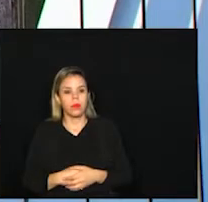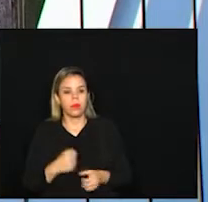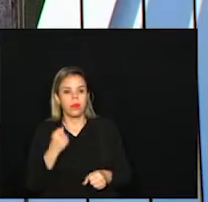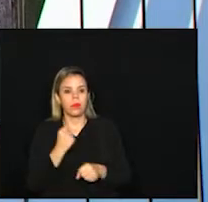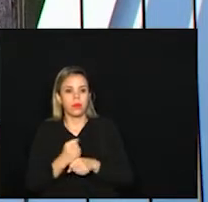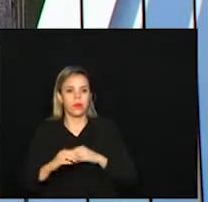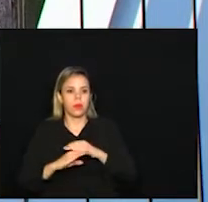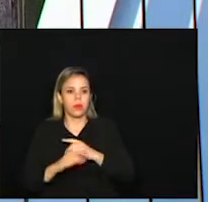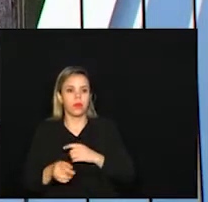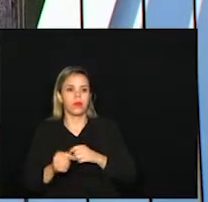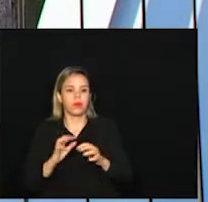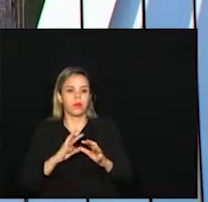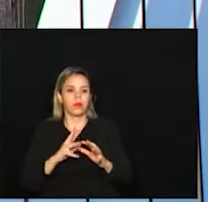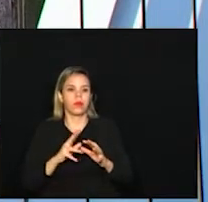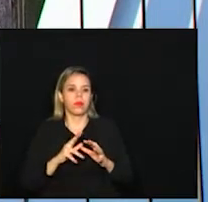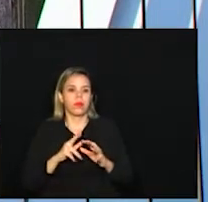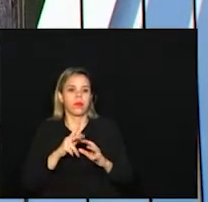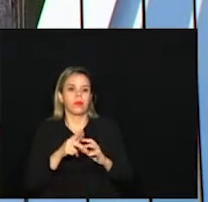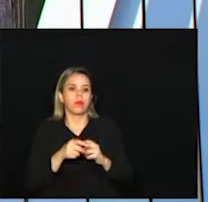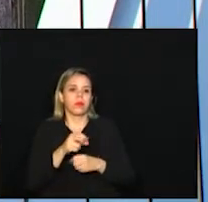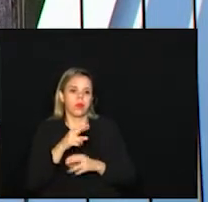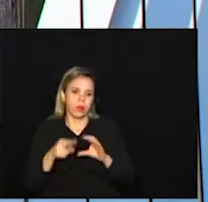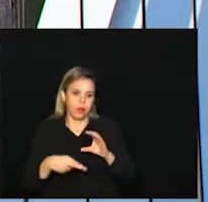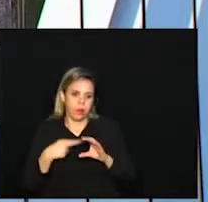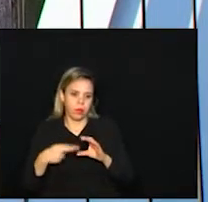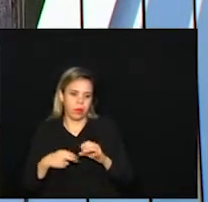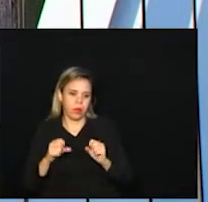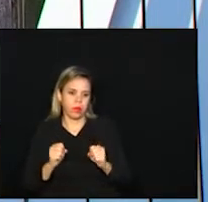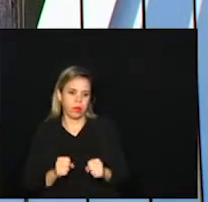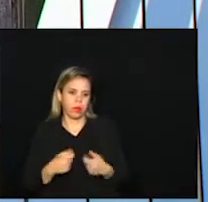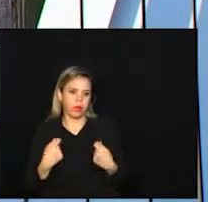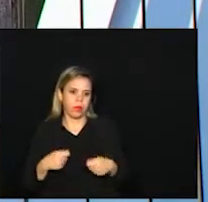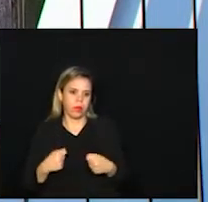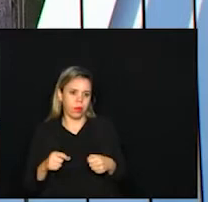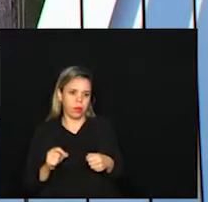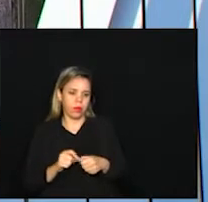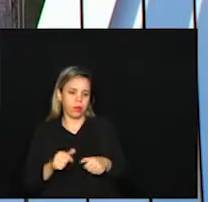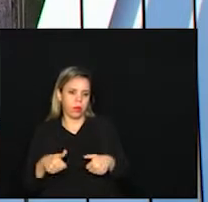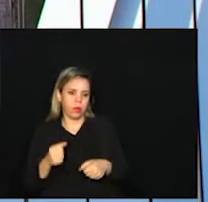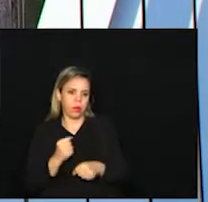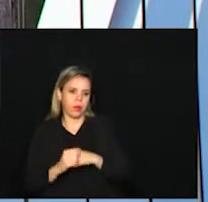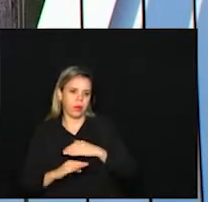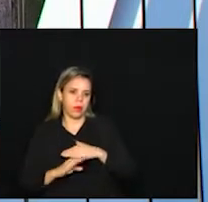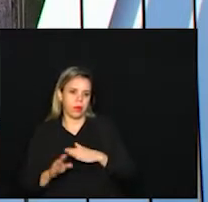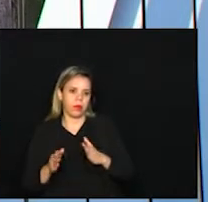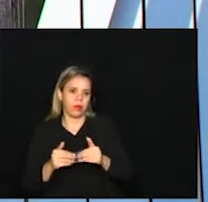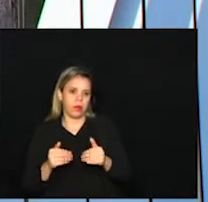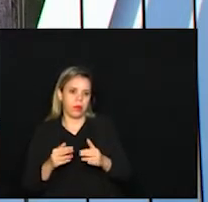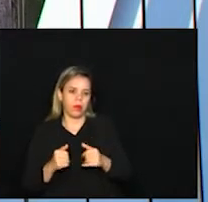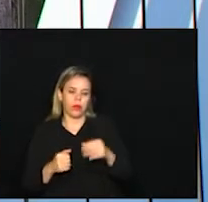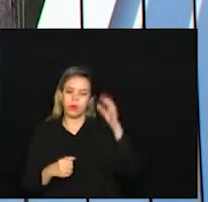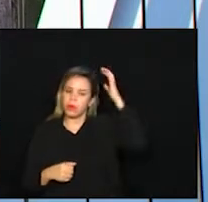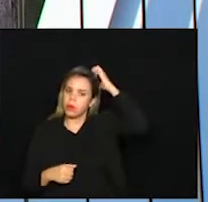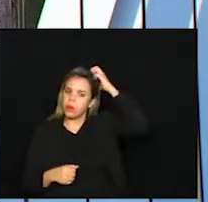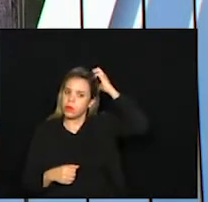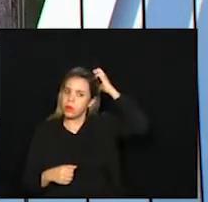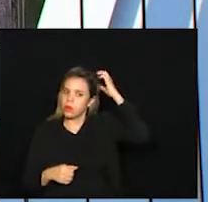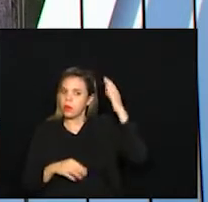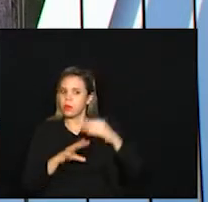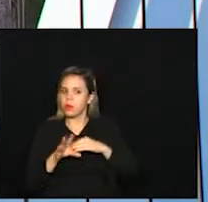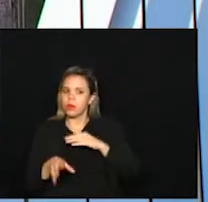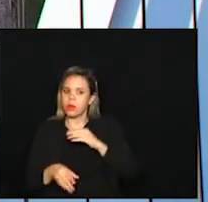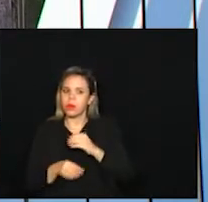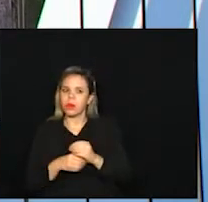pavimentação ecológica que que possa não ser necessariamente com asfalto então pediram que nós incluíssemos